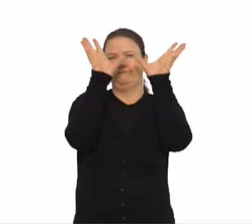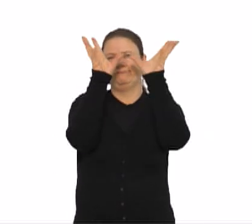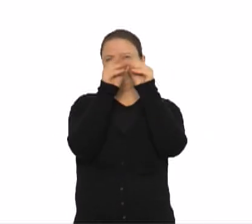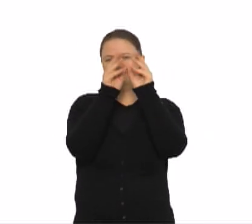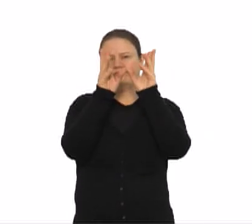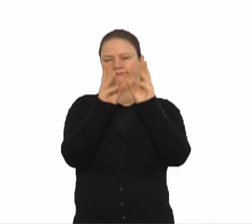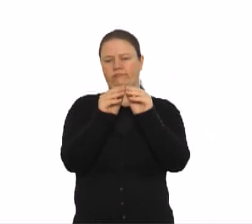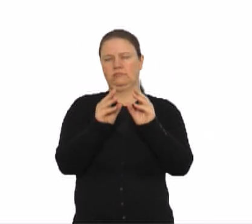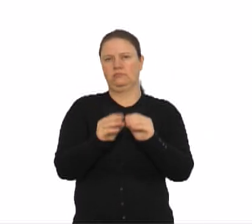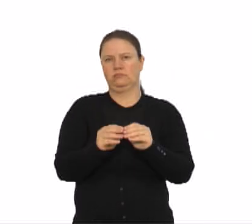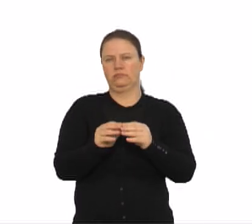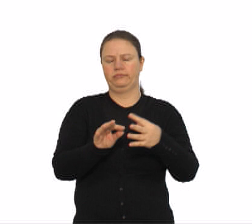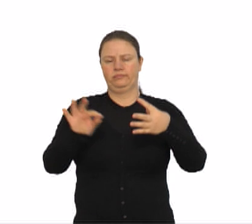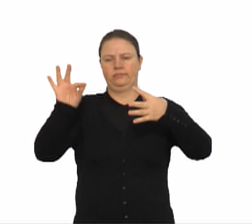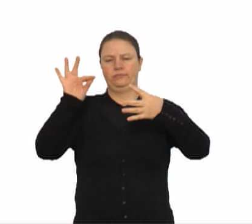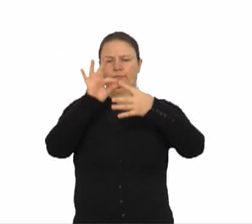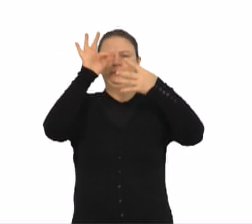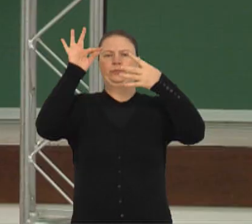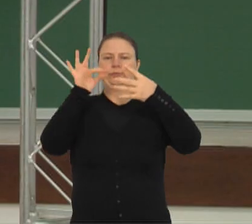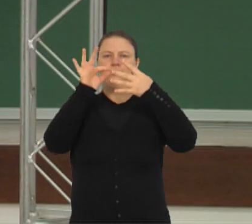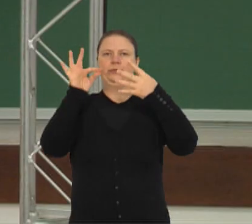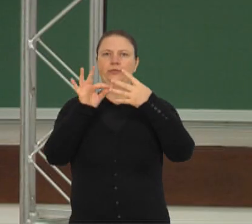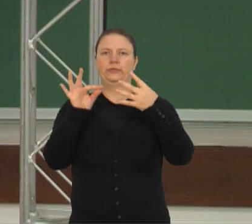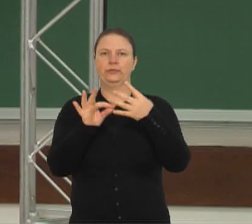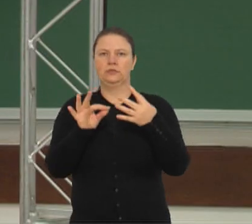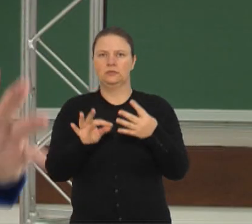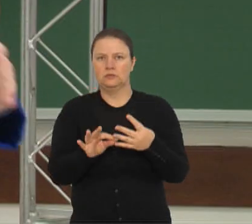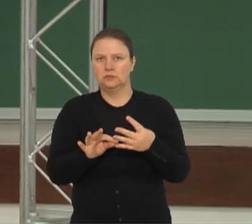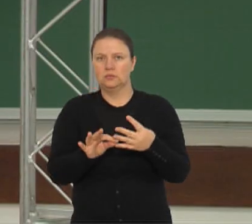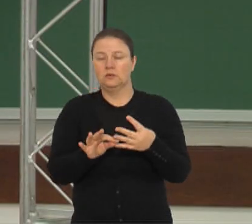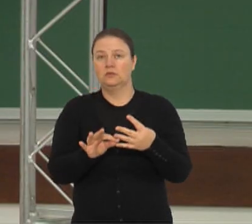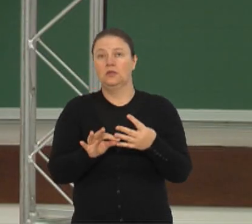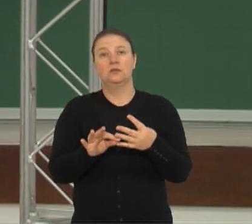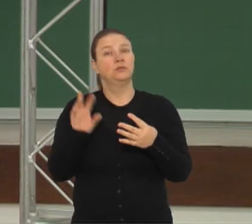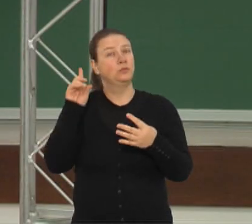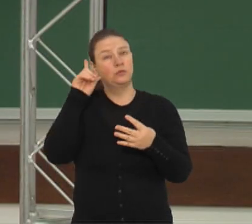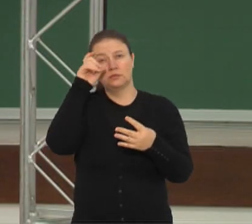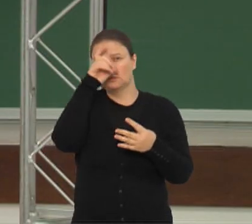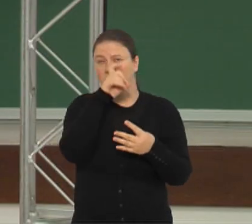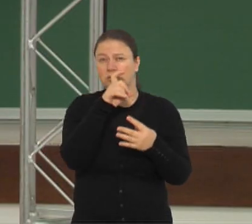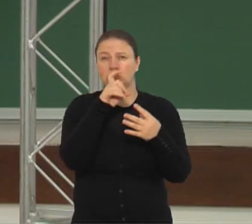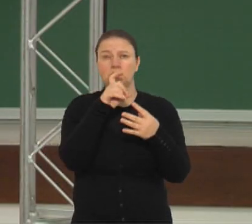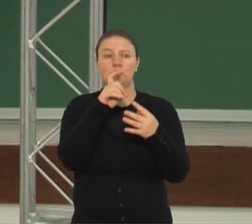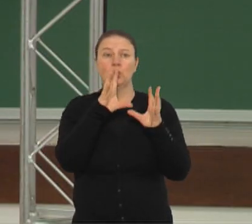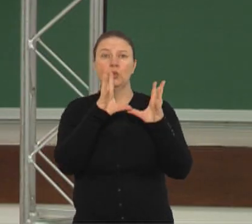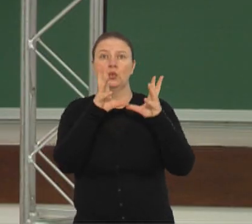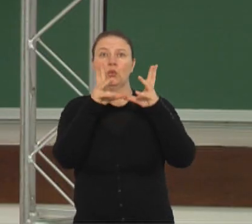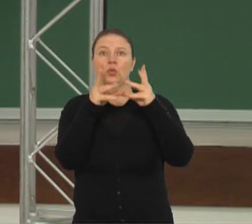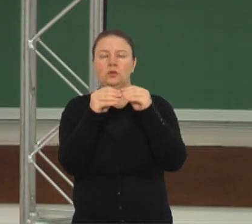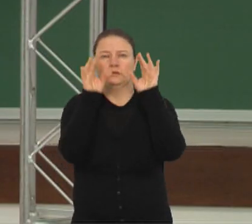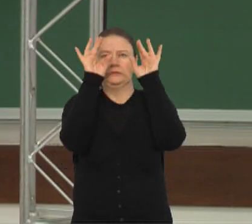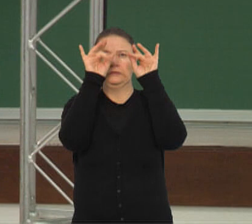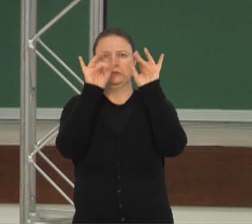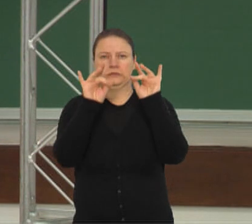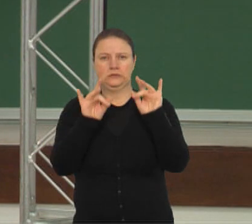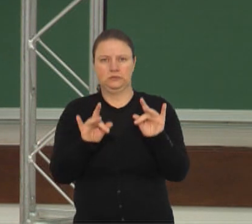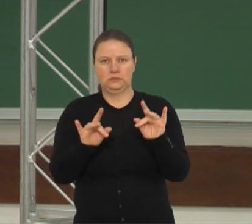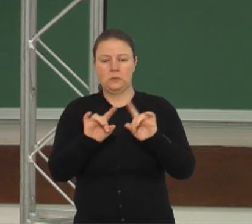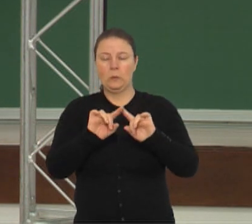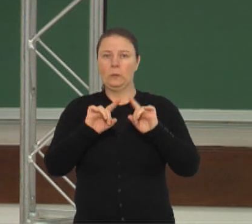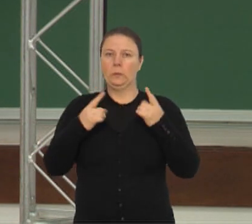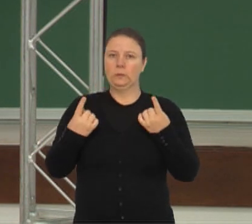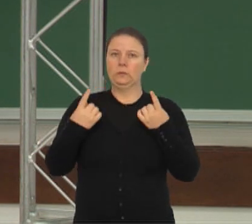ponto por ponto. Não é possível estar vendo todos os detalhes, mas veremos o que é essencial